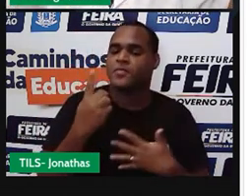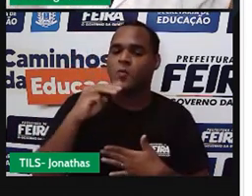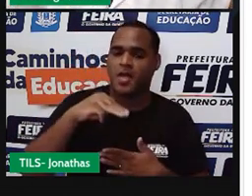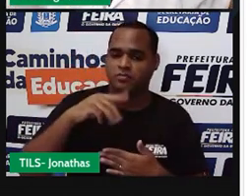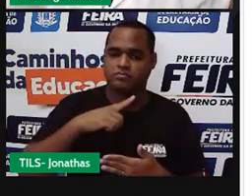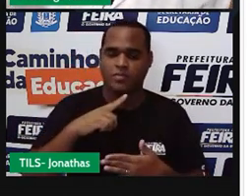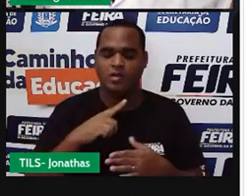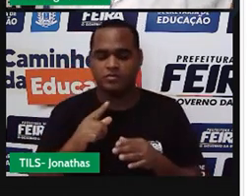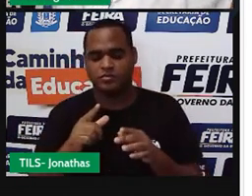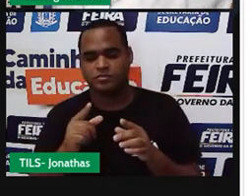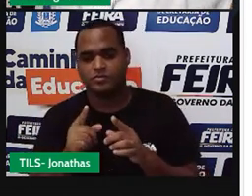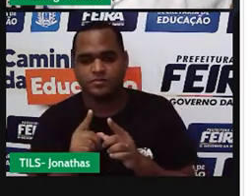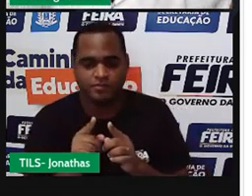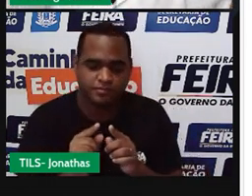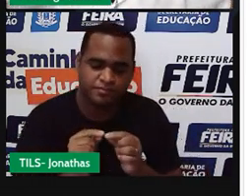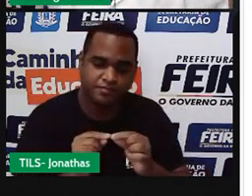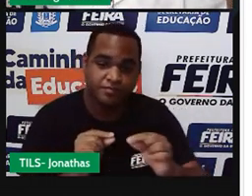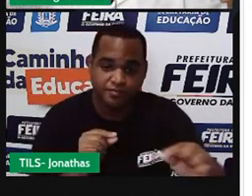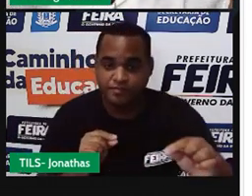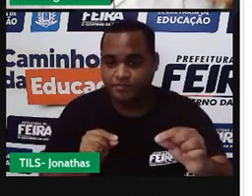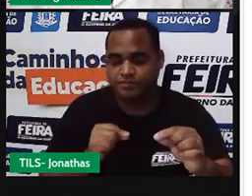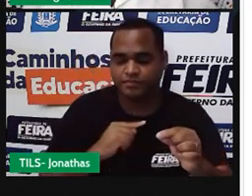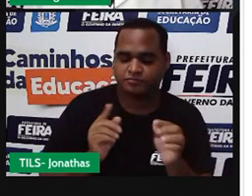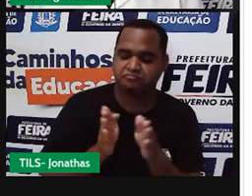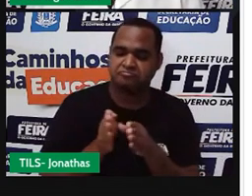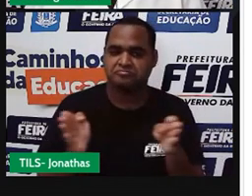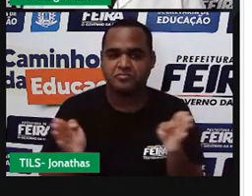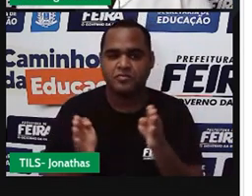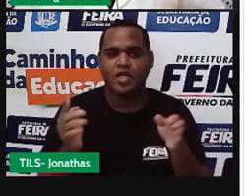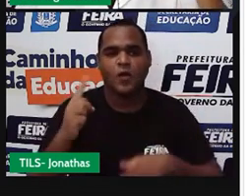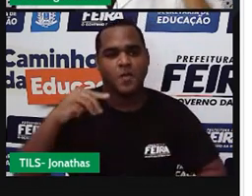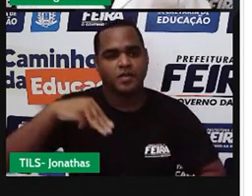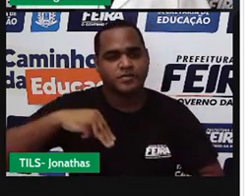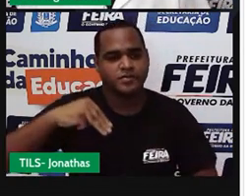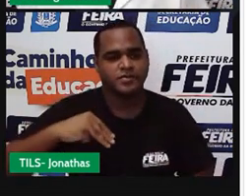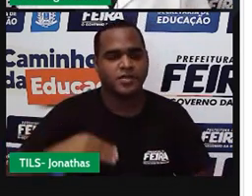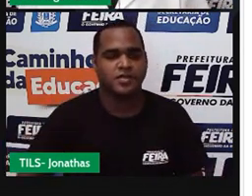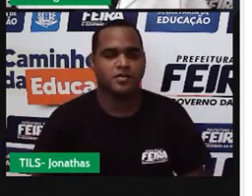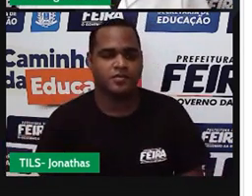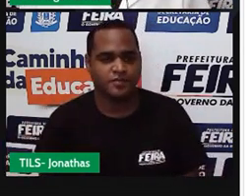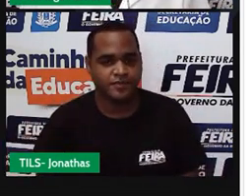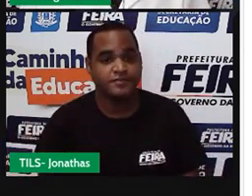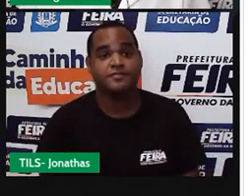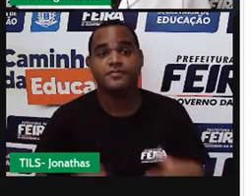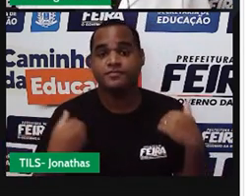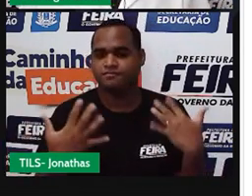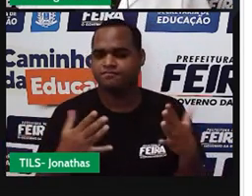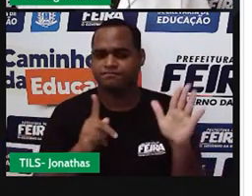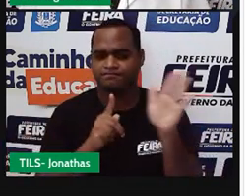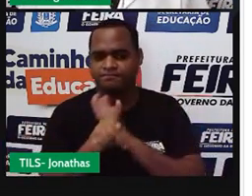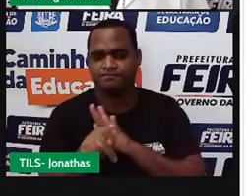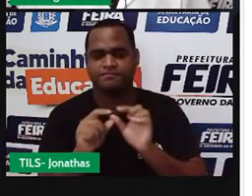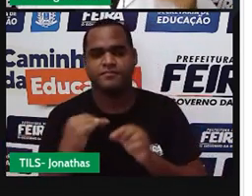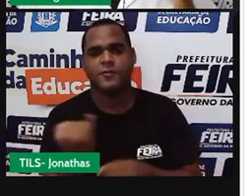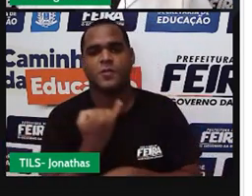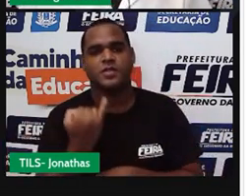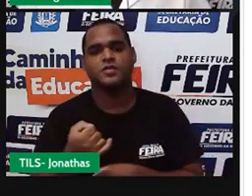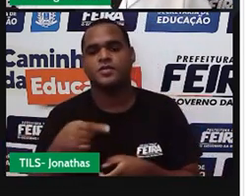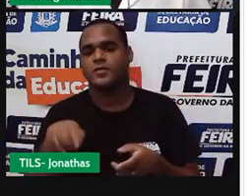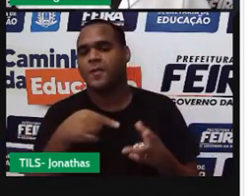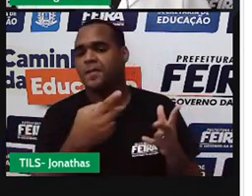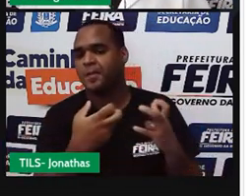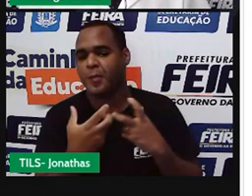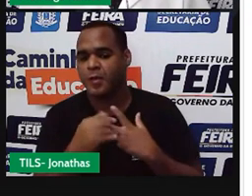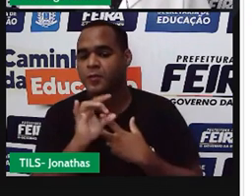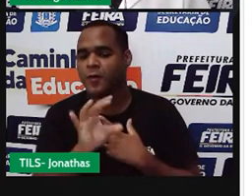de comprimento e 1 metro de largura certo e aí tem uma pergunta ó observando